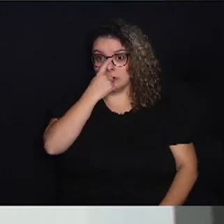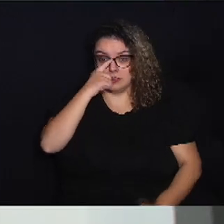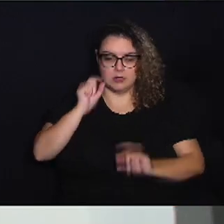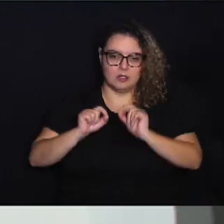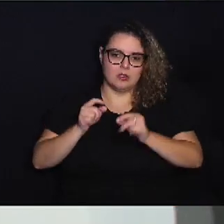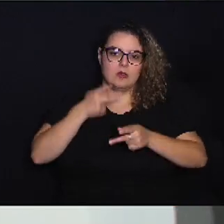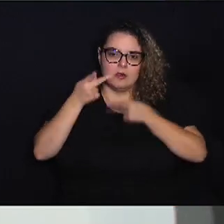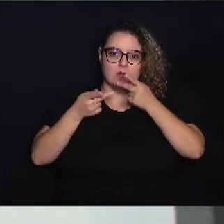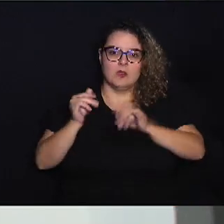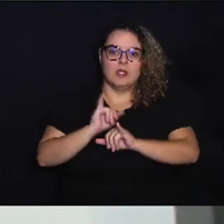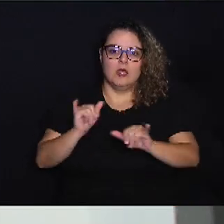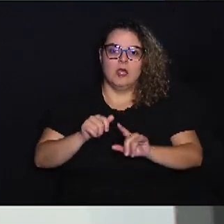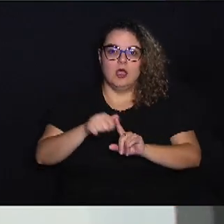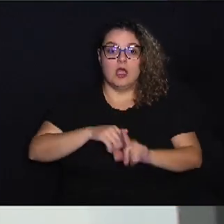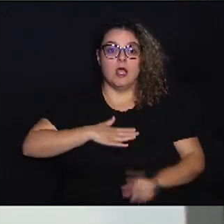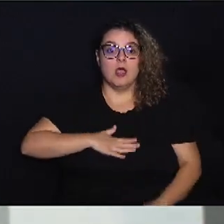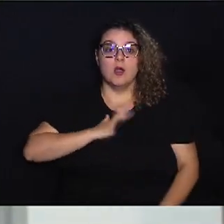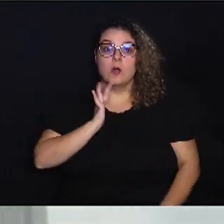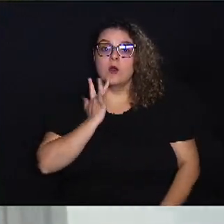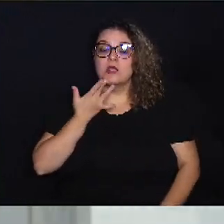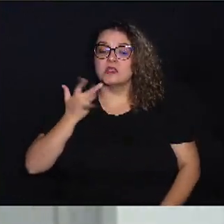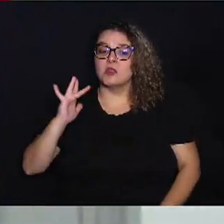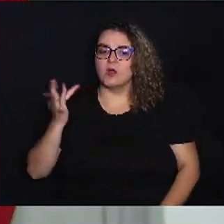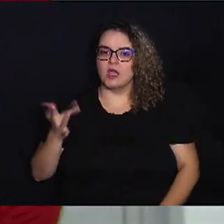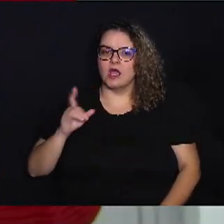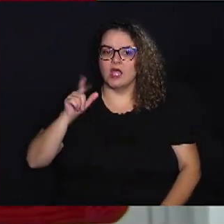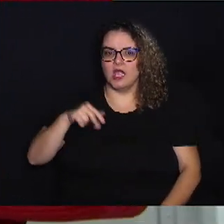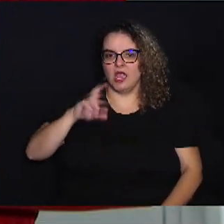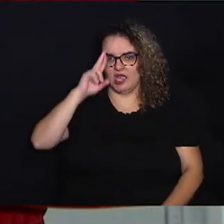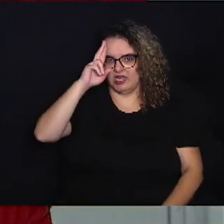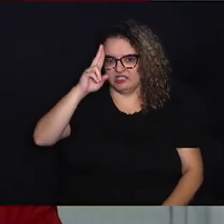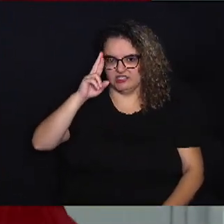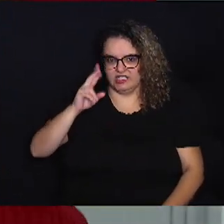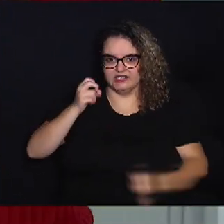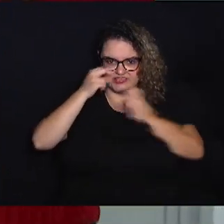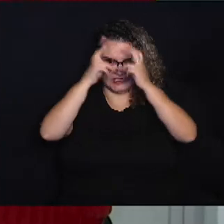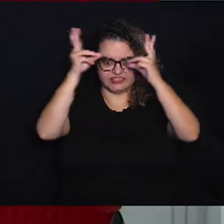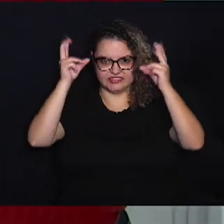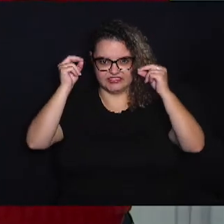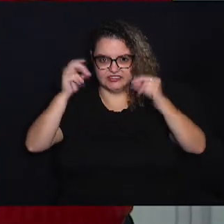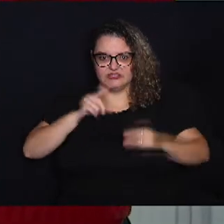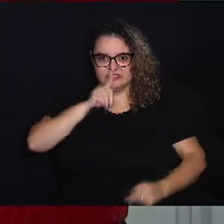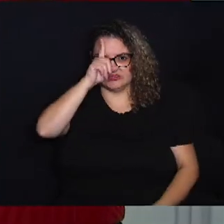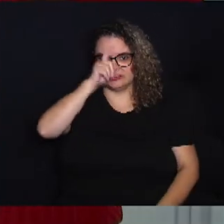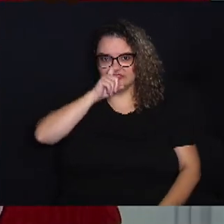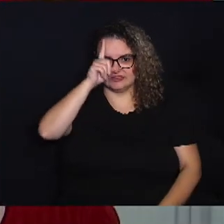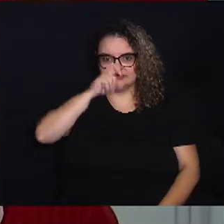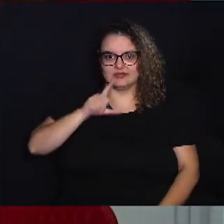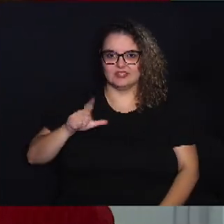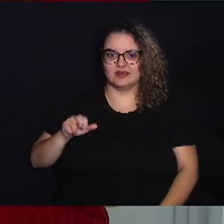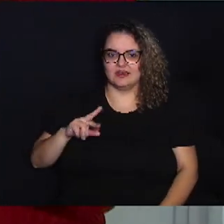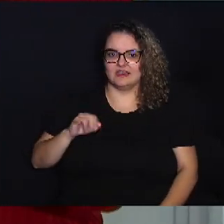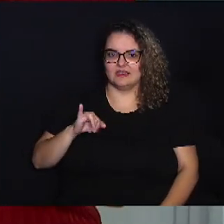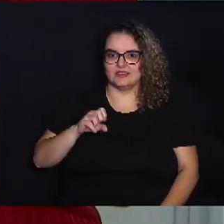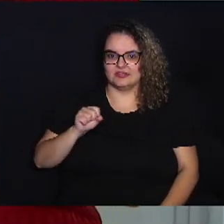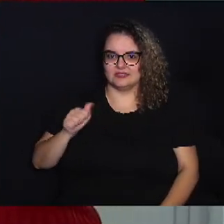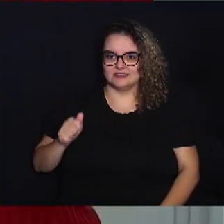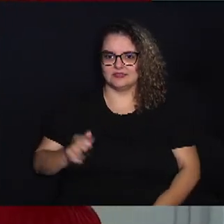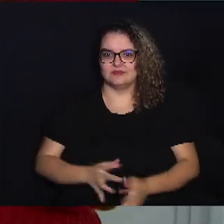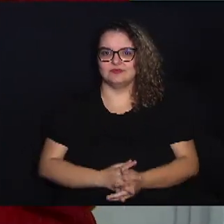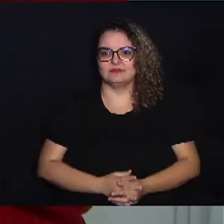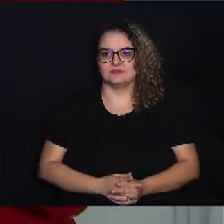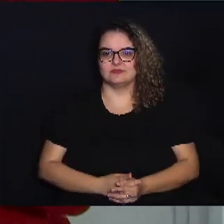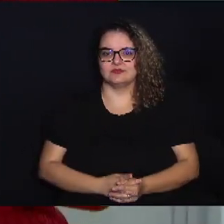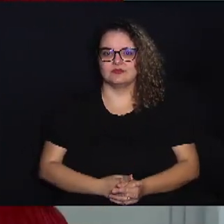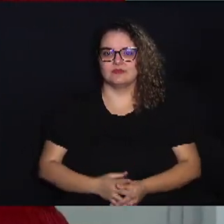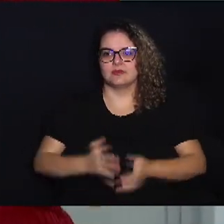a campanha Agosto Dourado é a chefe de enfermagem do hospital, Larissa Tecchio. Larissa, muito